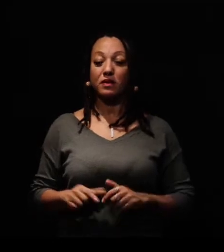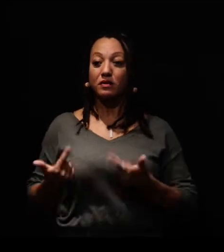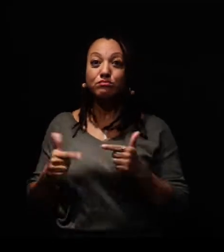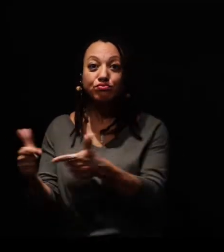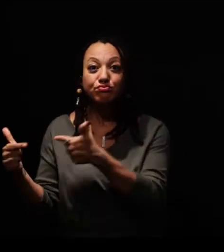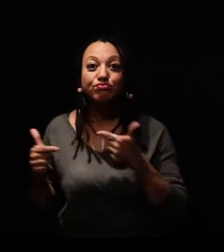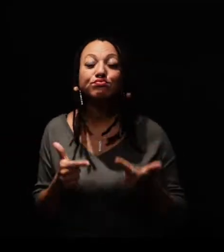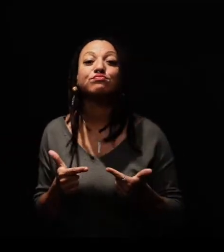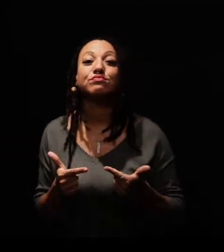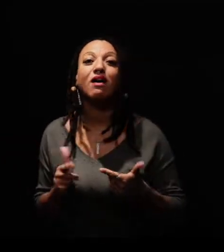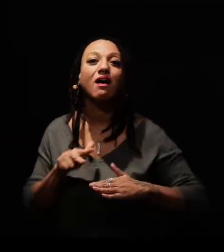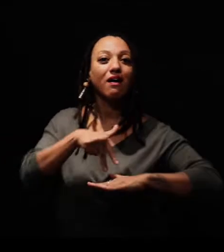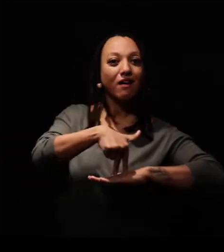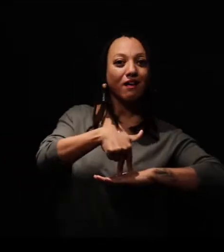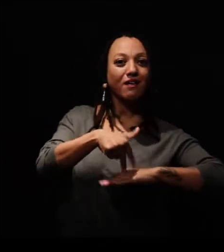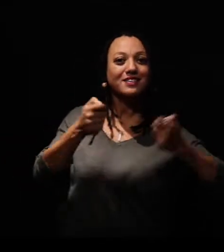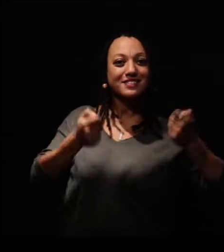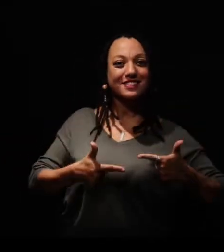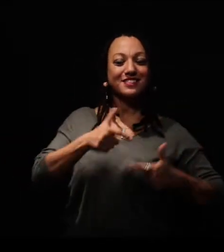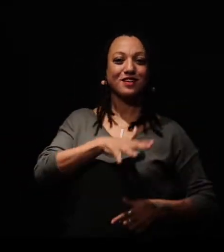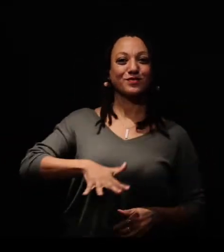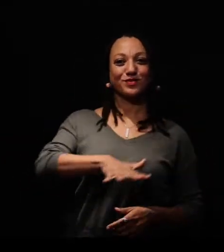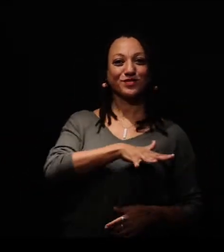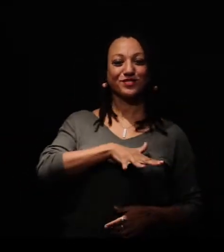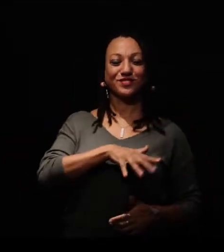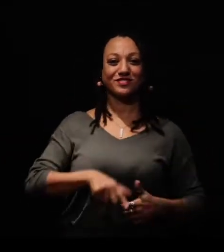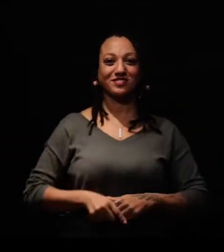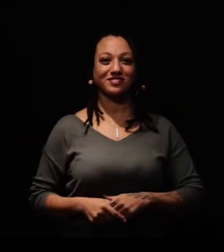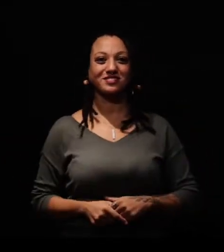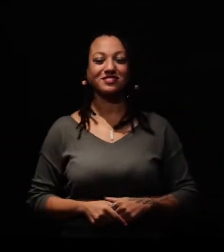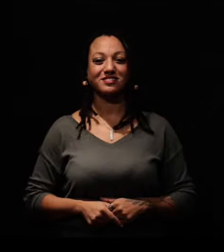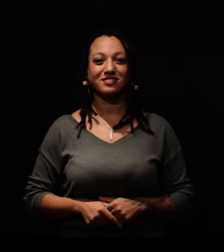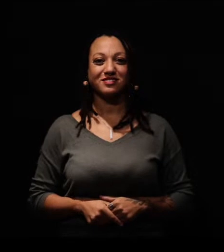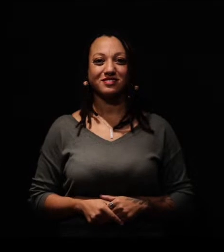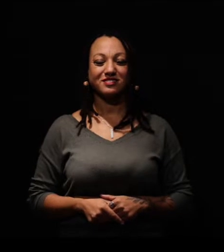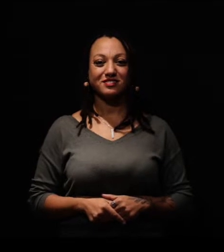correria tá no fluxo.